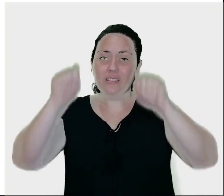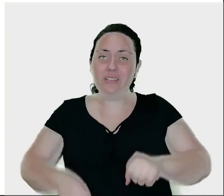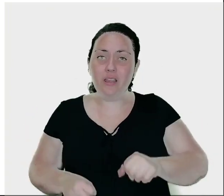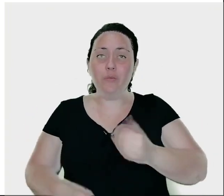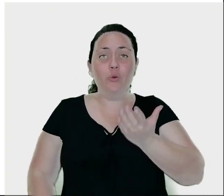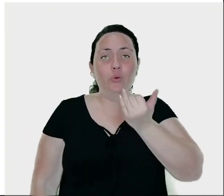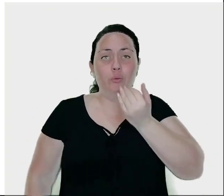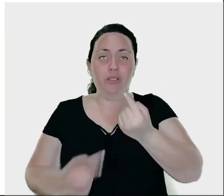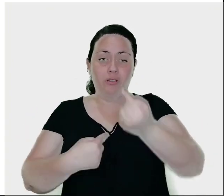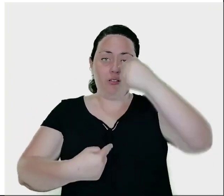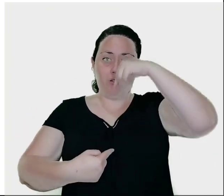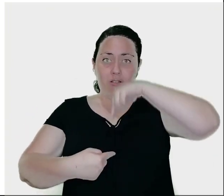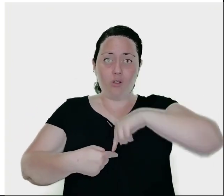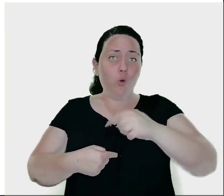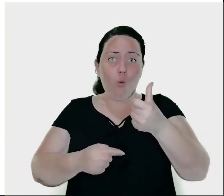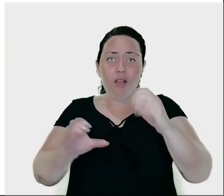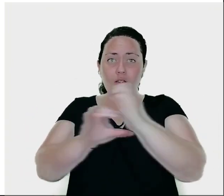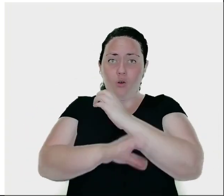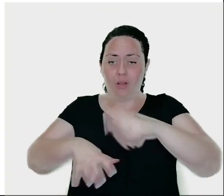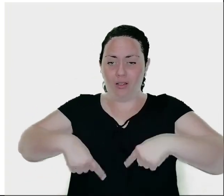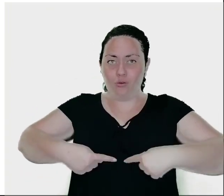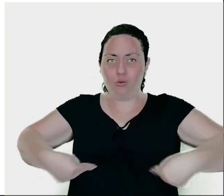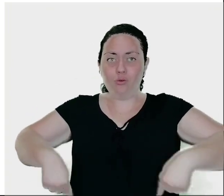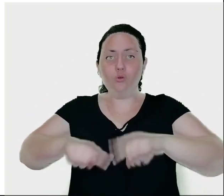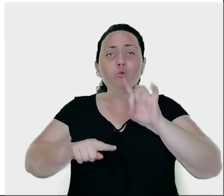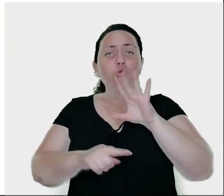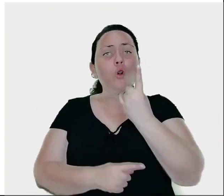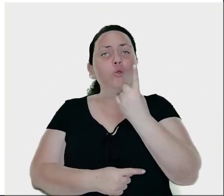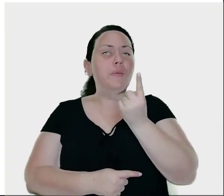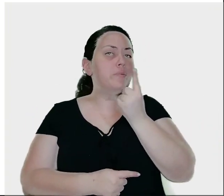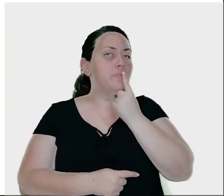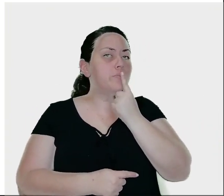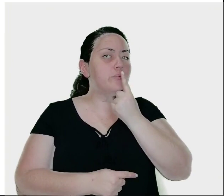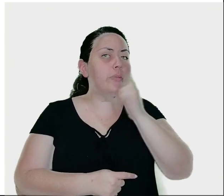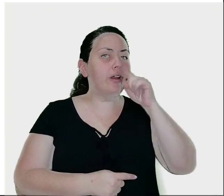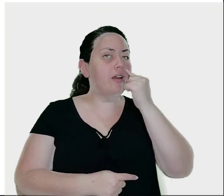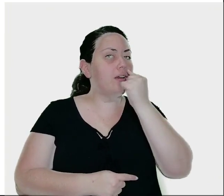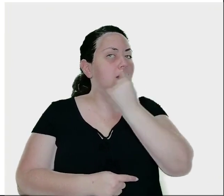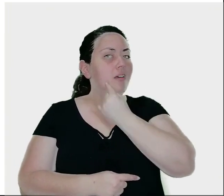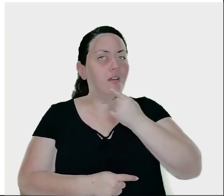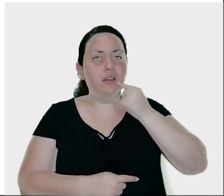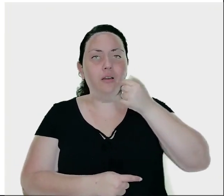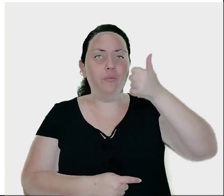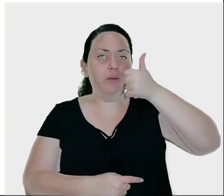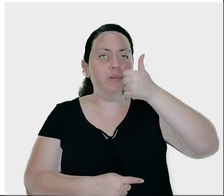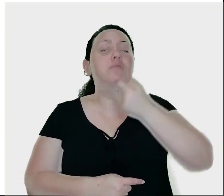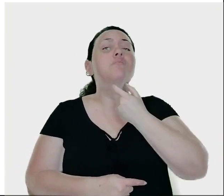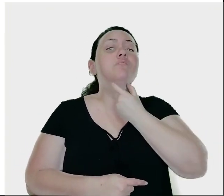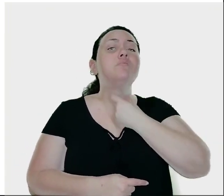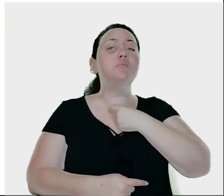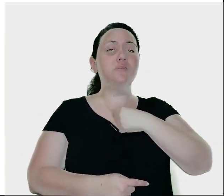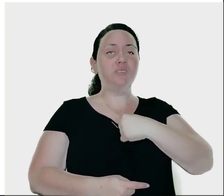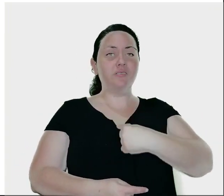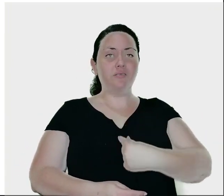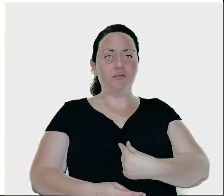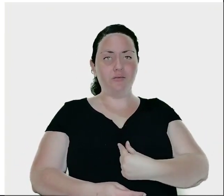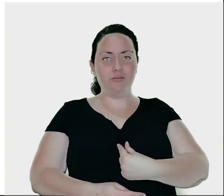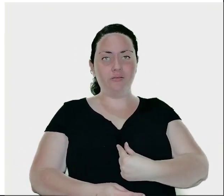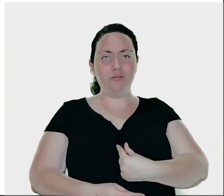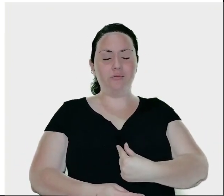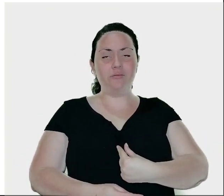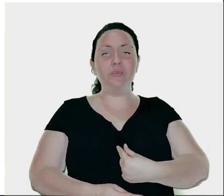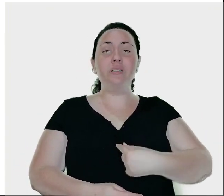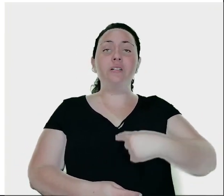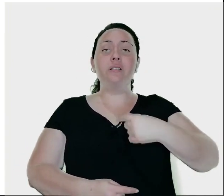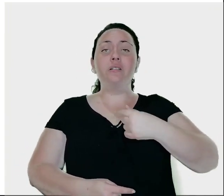está quase todo nessa região do corpo humano, à exceção da boca, a qual se localiza na região oral da face, do esôfago, o